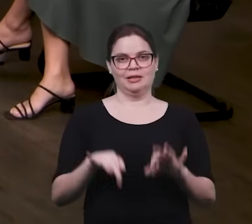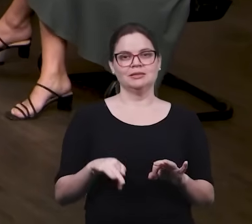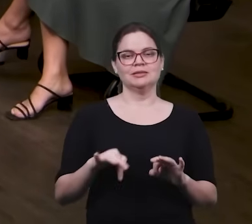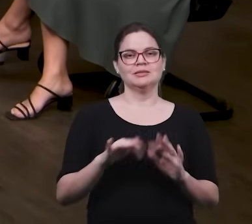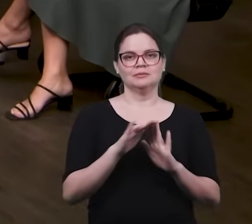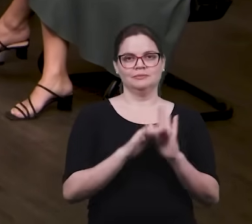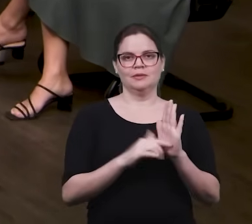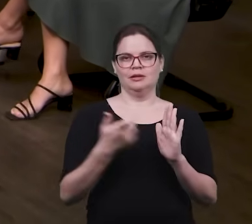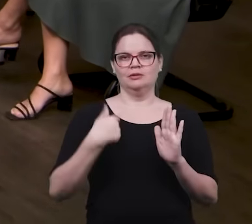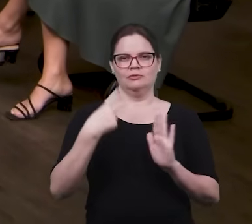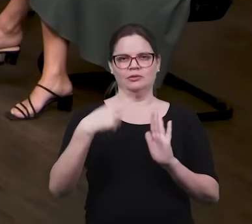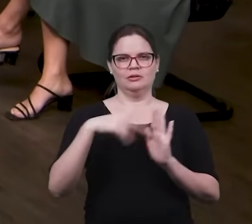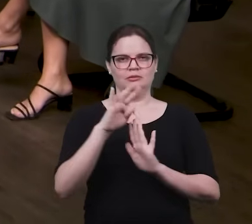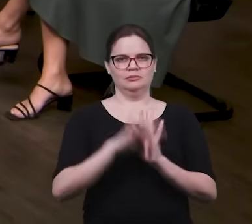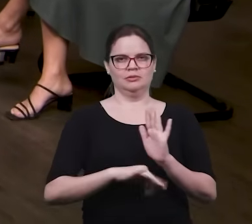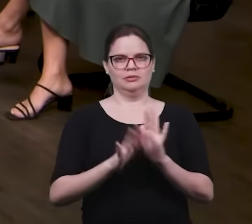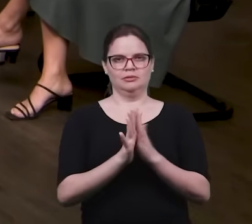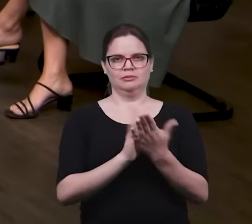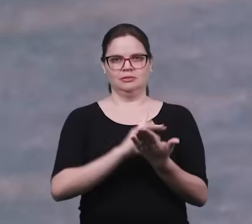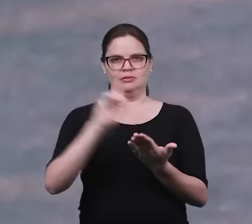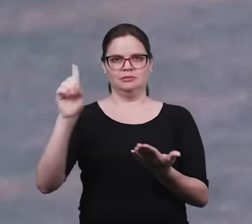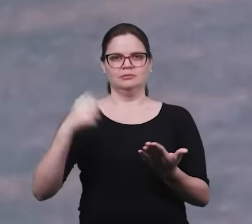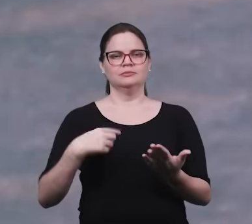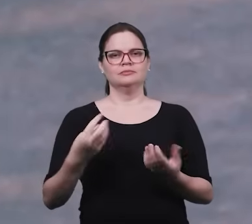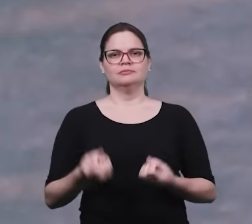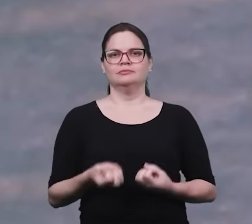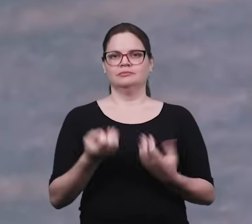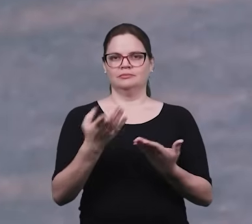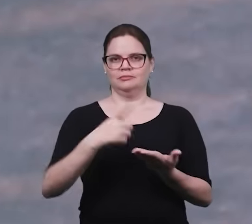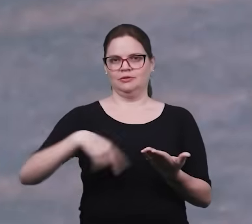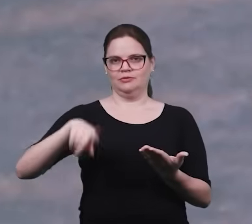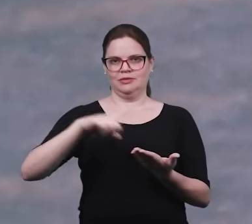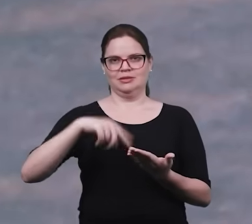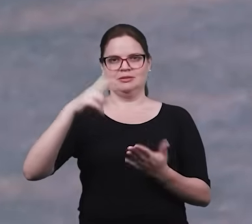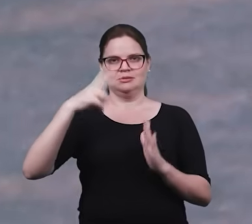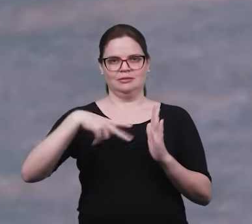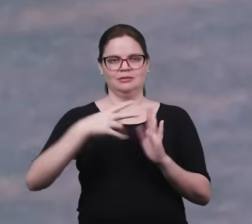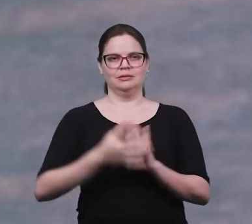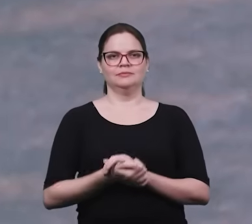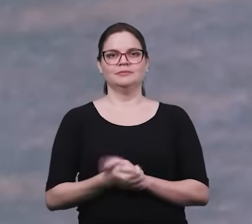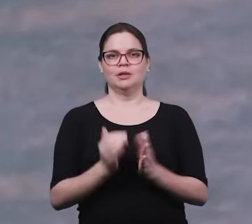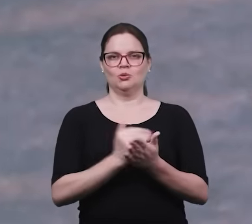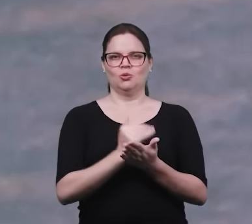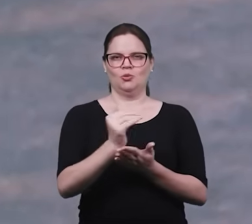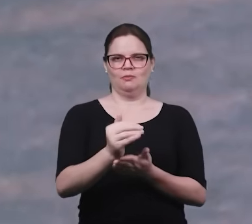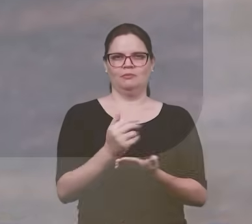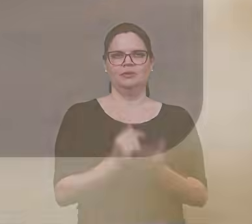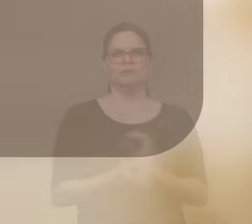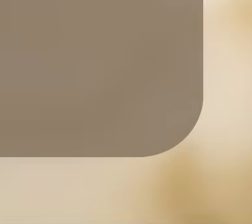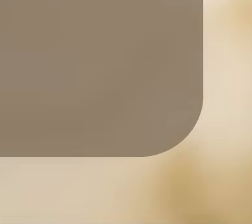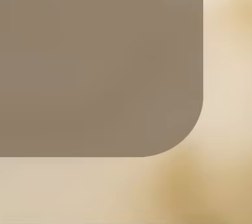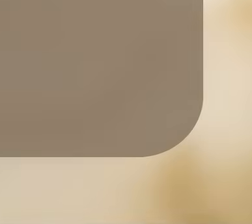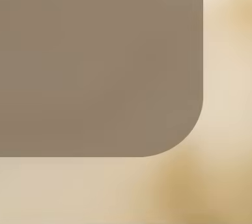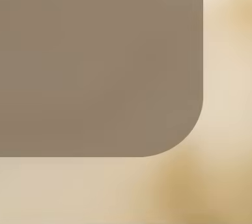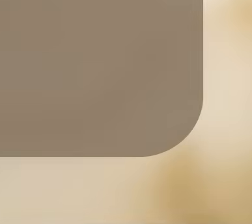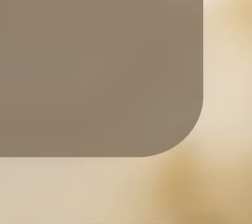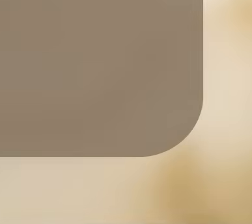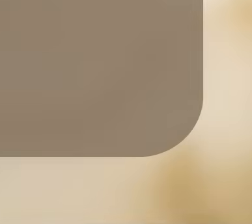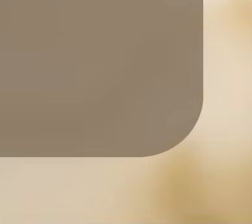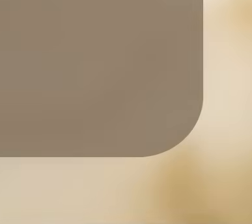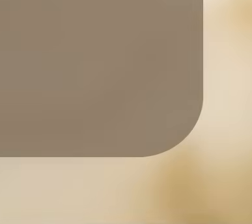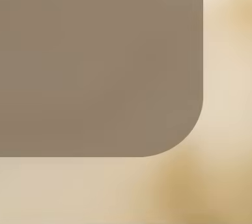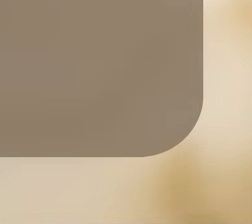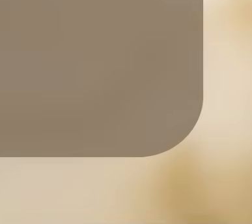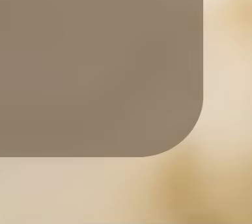programa e eu vou ler um texto da palavra do Senhor para deixar aqui para você que está assistindo, que está lá no início da Bíblia, no livro do Gênesis,